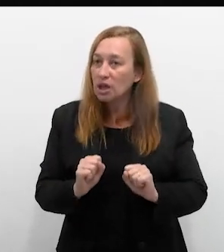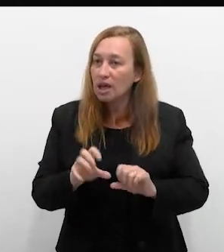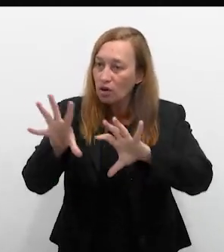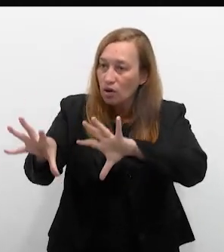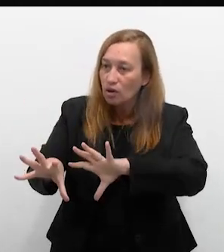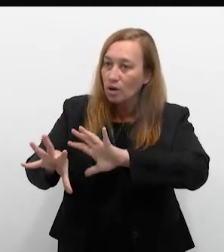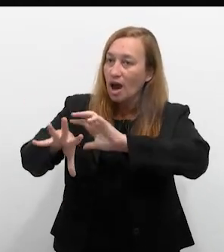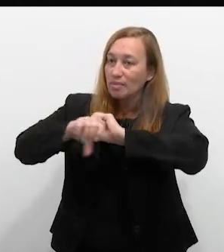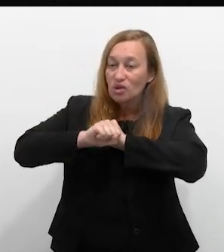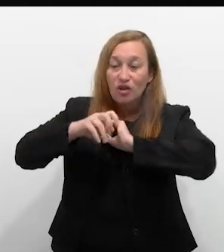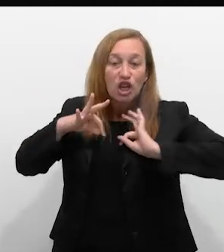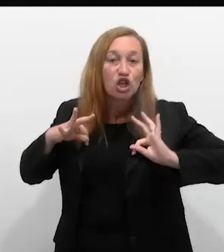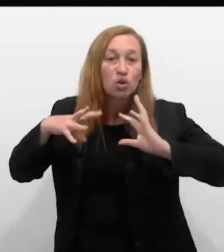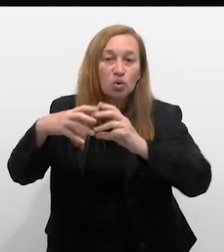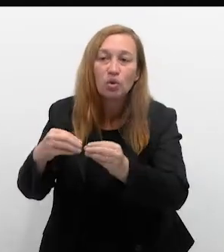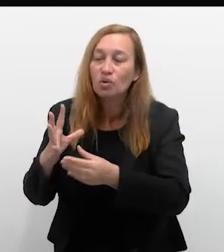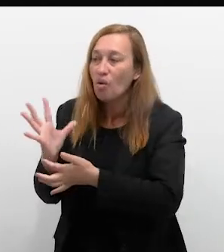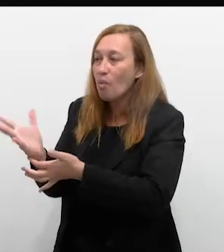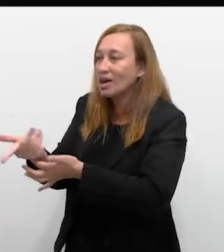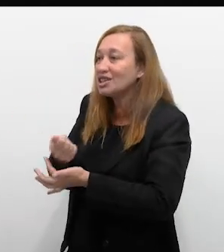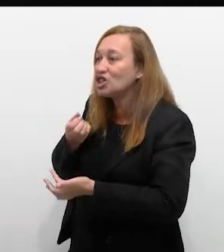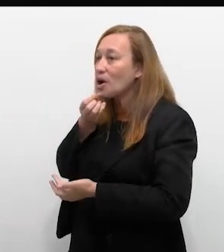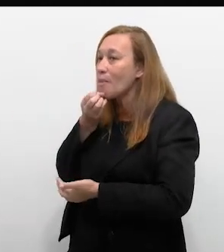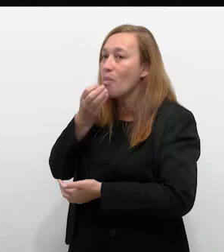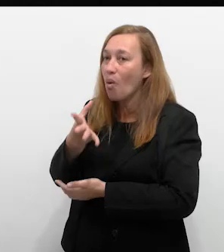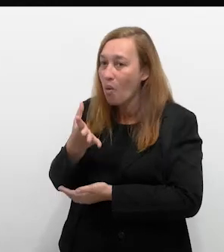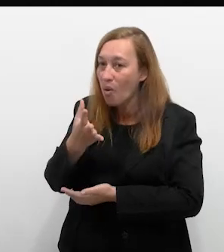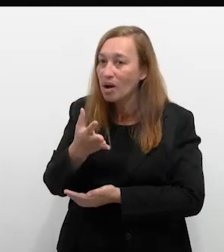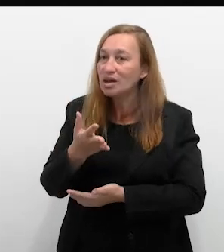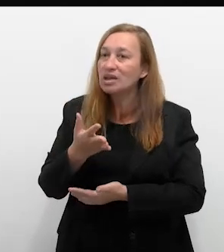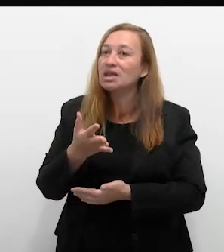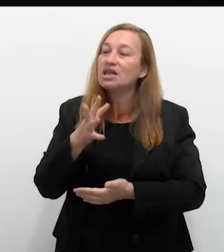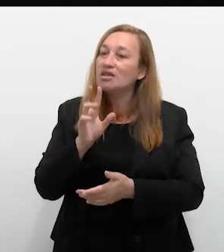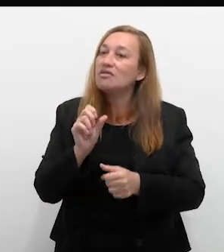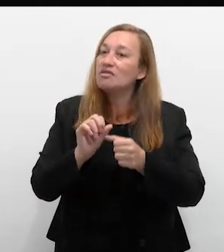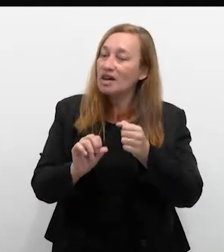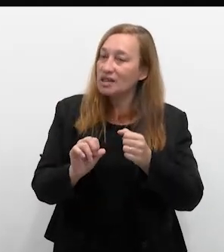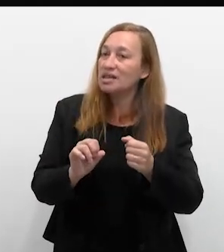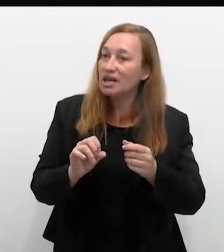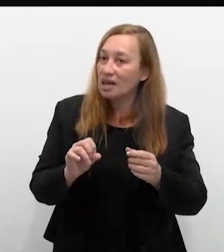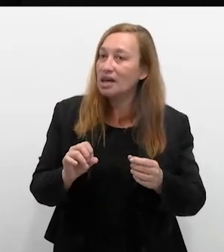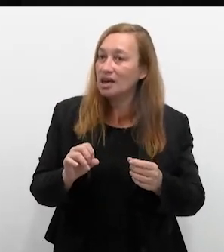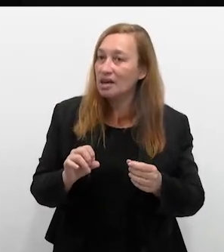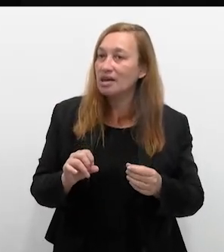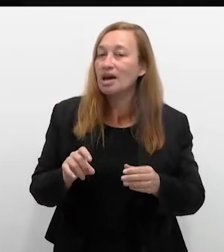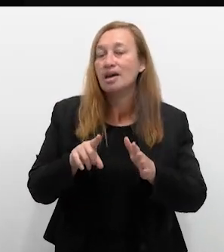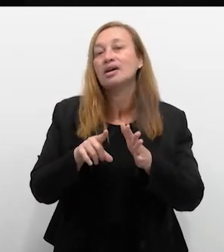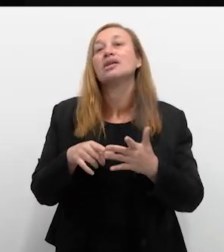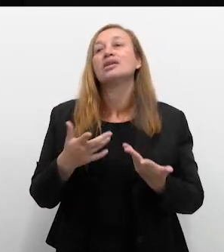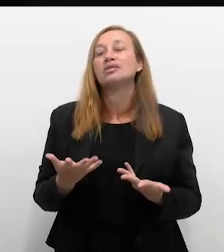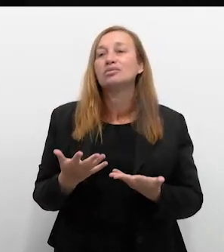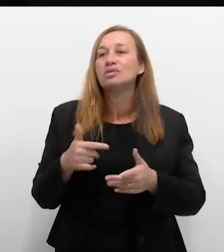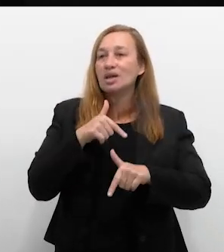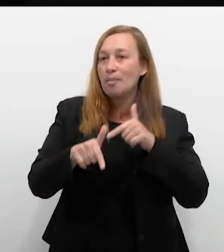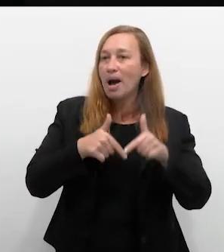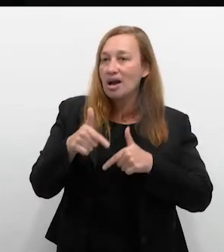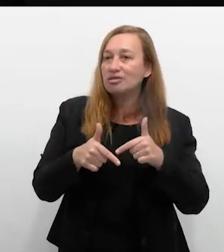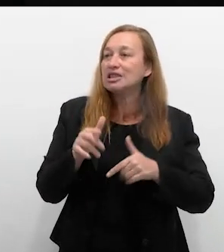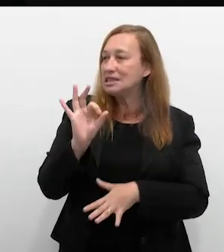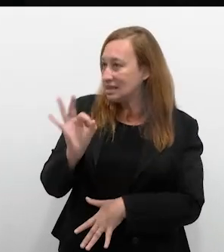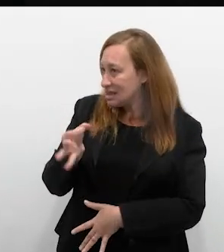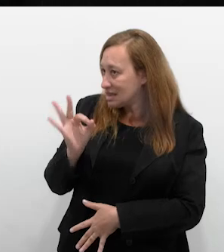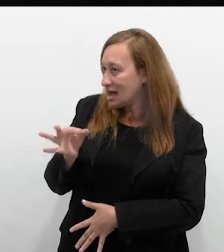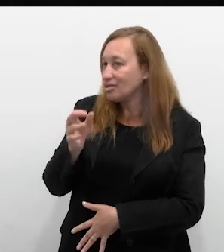universo, para ela poder digerir como uma boa artista antropofágica e gerar o resultado dela a partir dessa pesquisa.